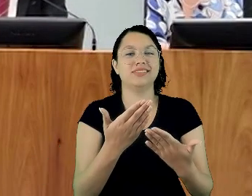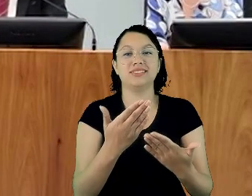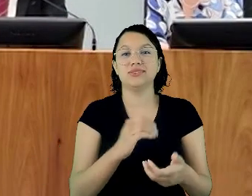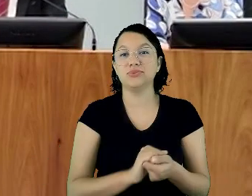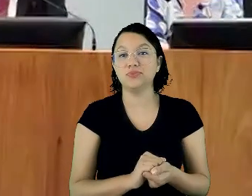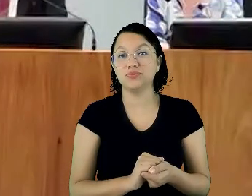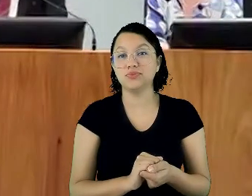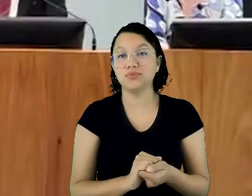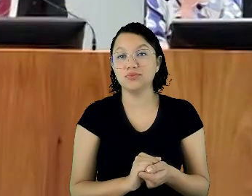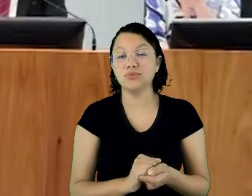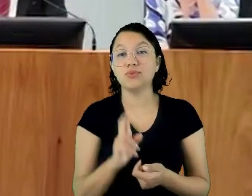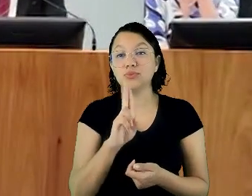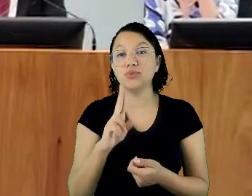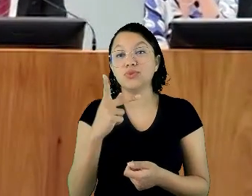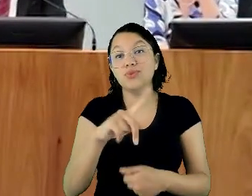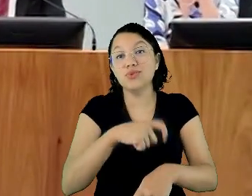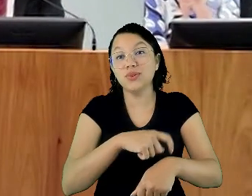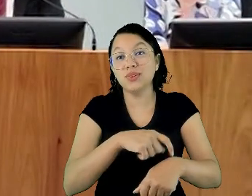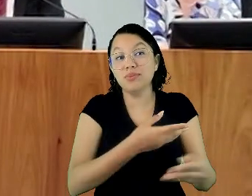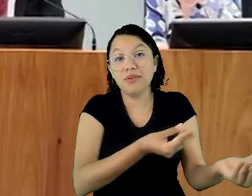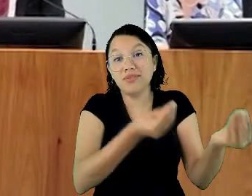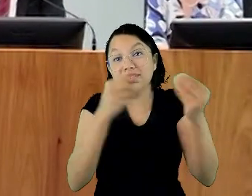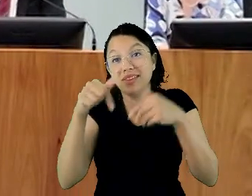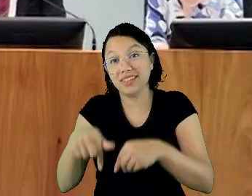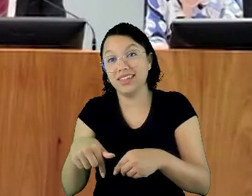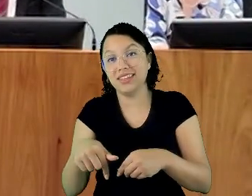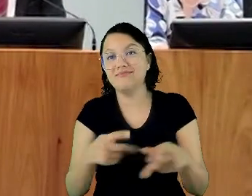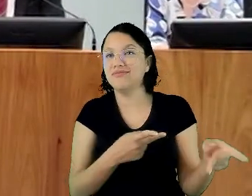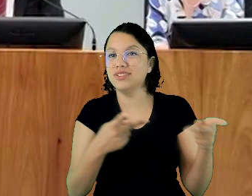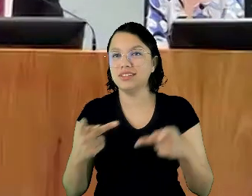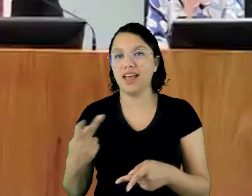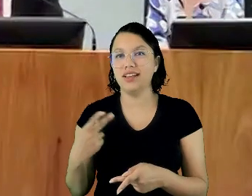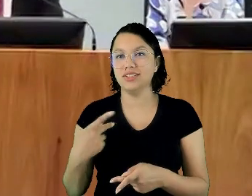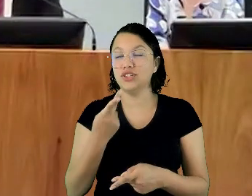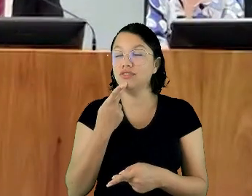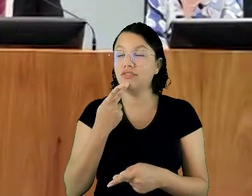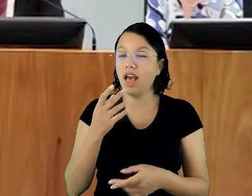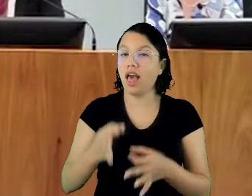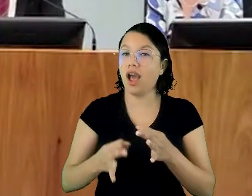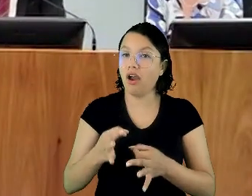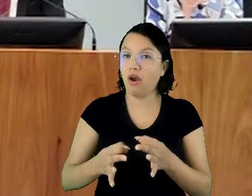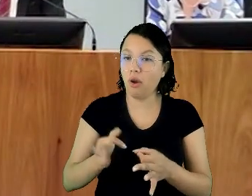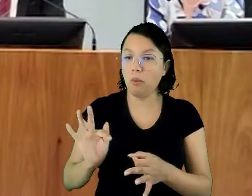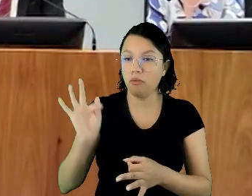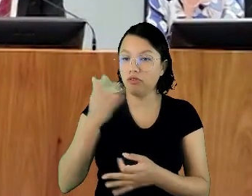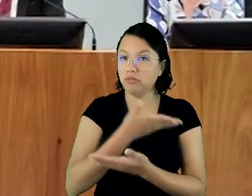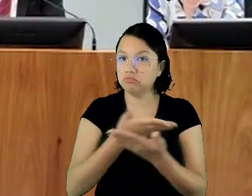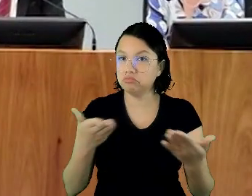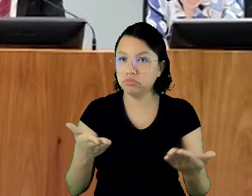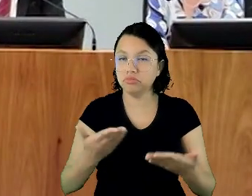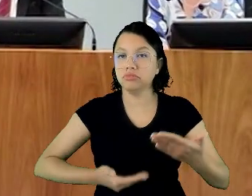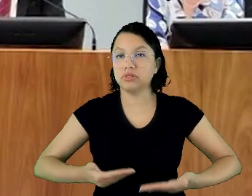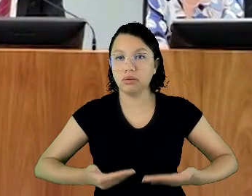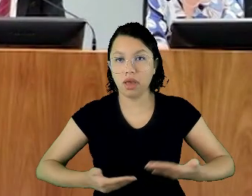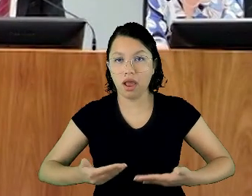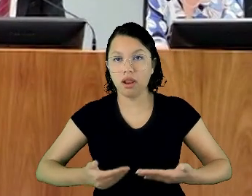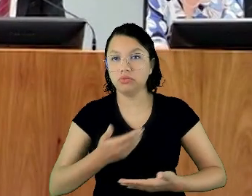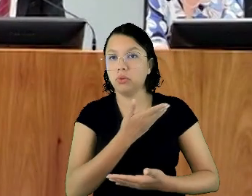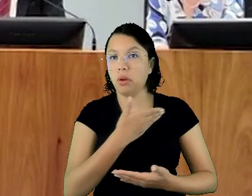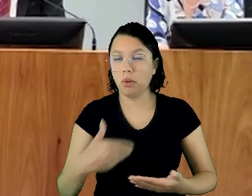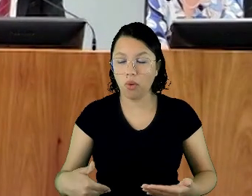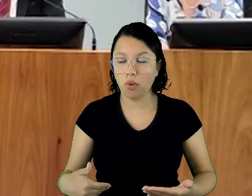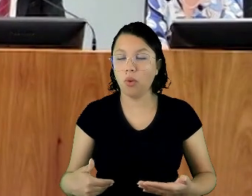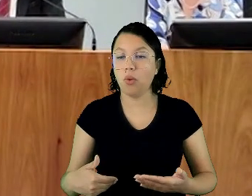para vir aqui tratar conosco, juízes federais, servidores da Justiça Federal e público em geral, de tema